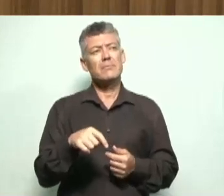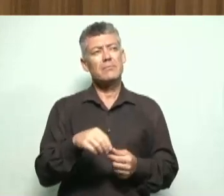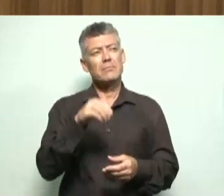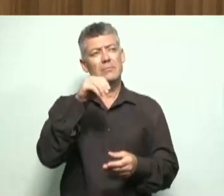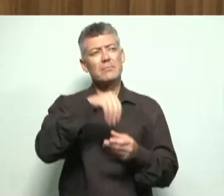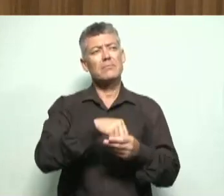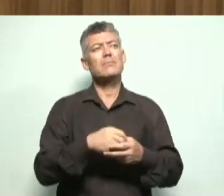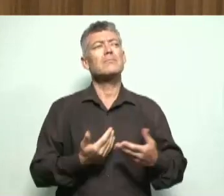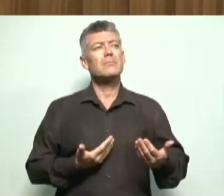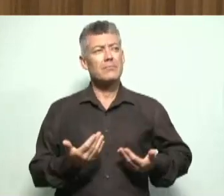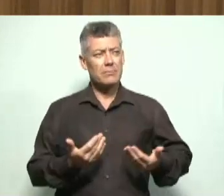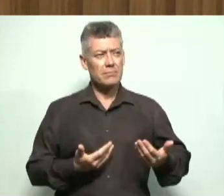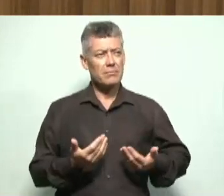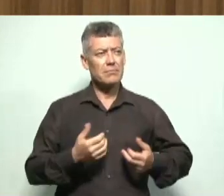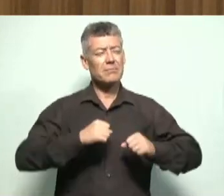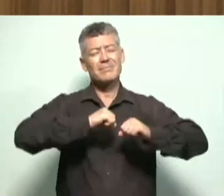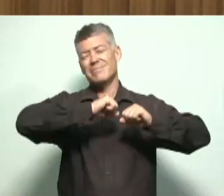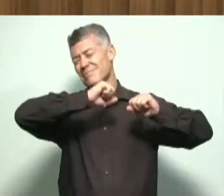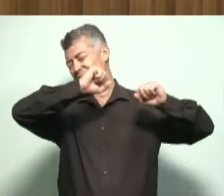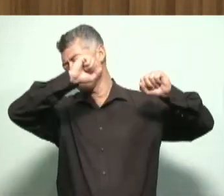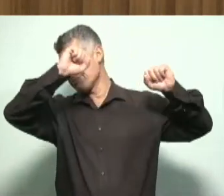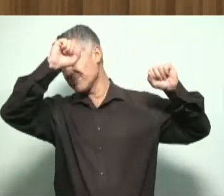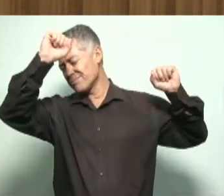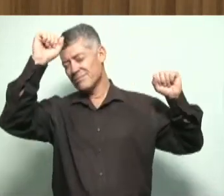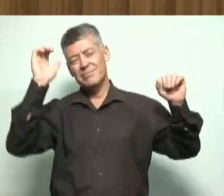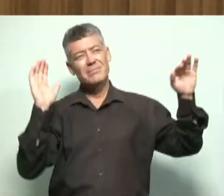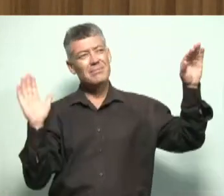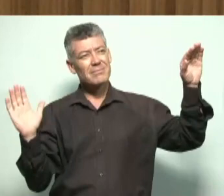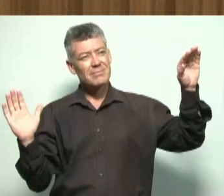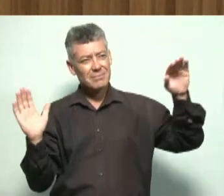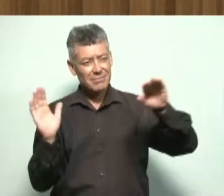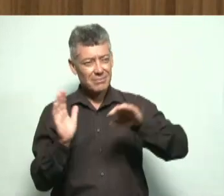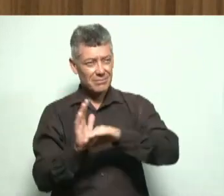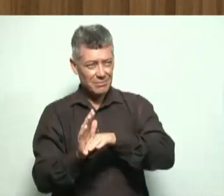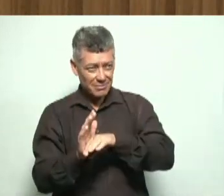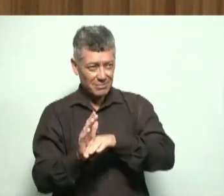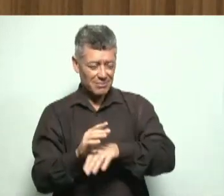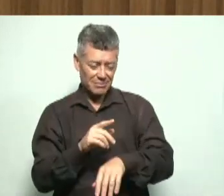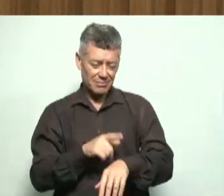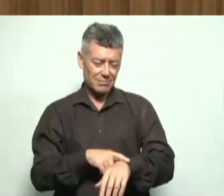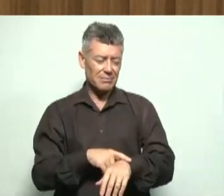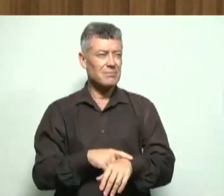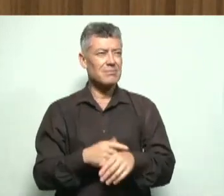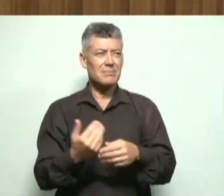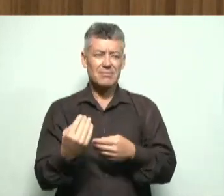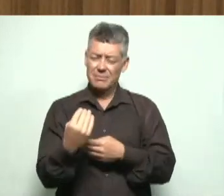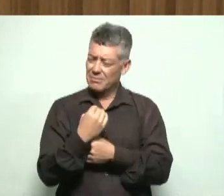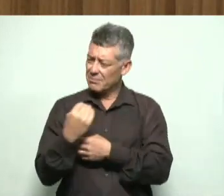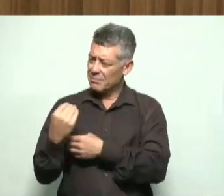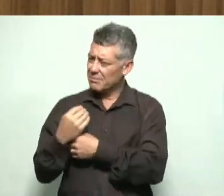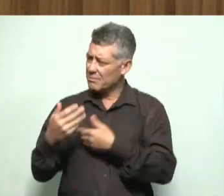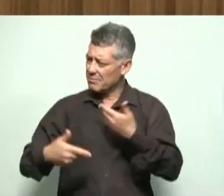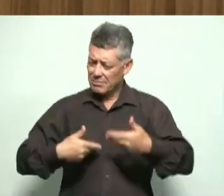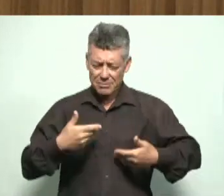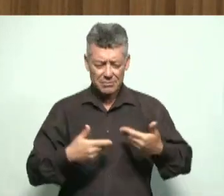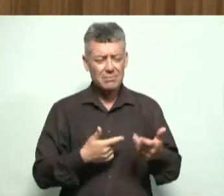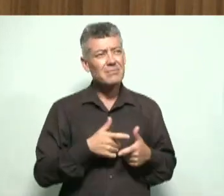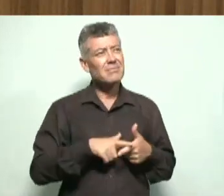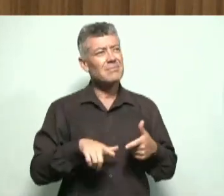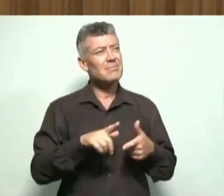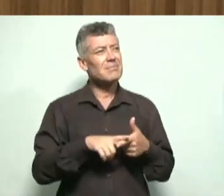Muitos servidores saem de casa pela manhã, chegam de casa já à tarde, não têm tempo de se cuidar. Muitos servidores com